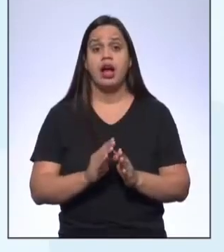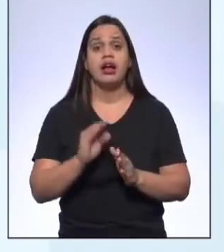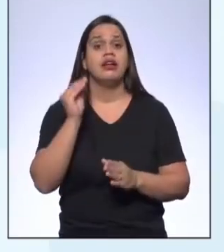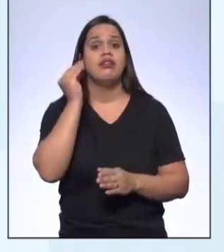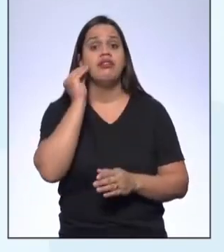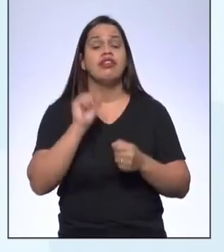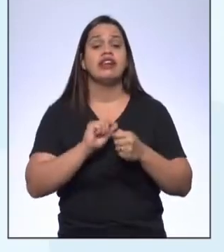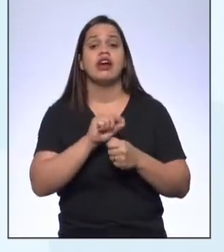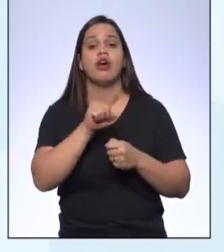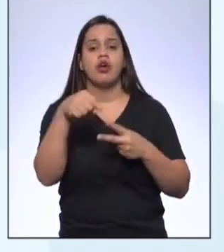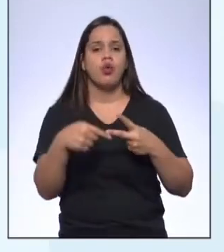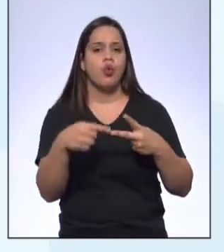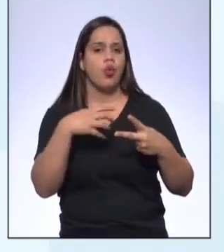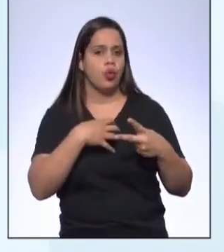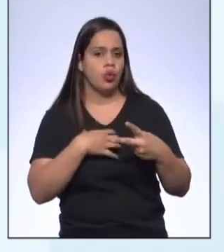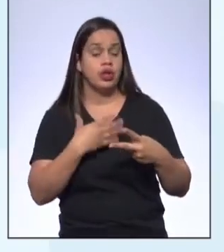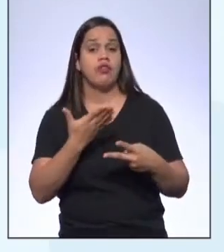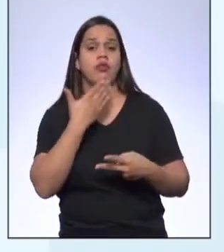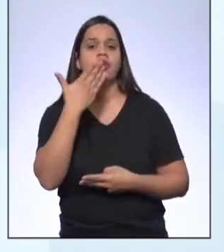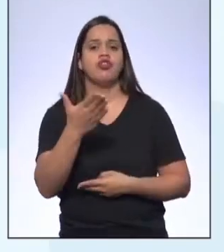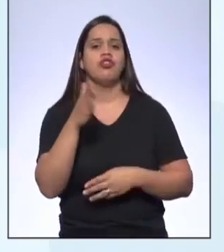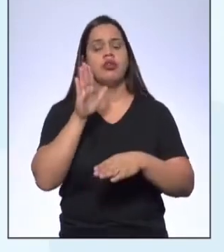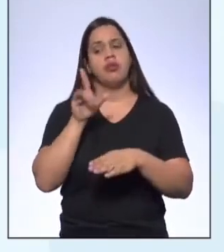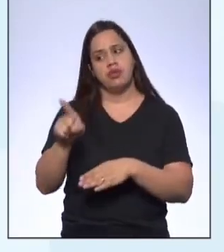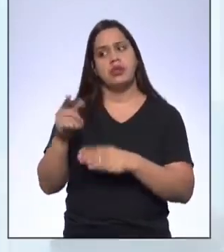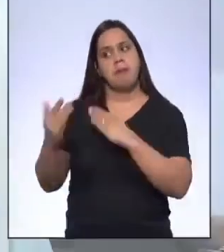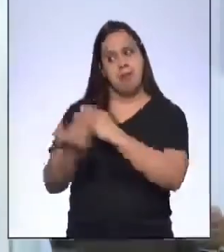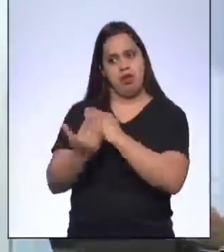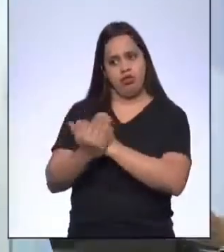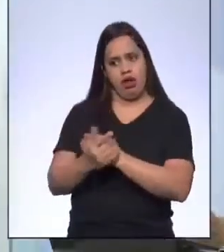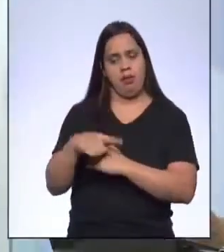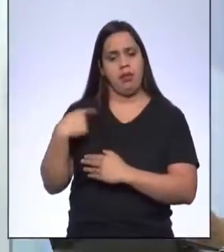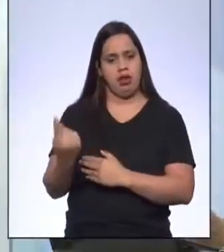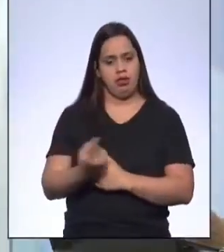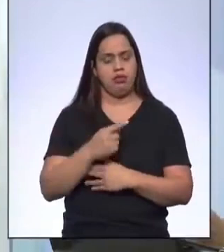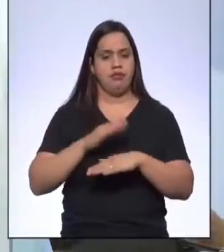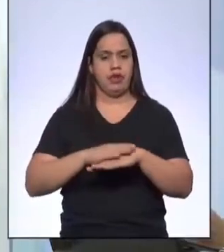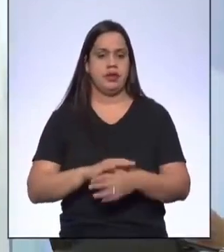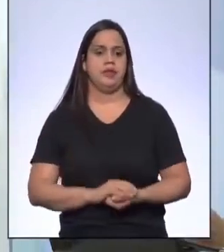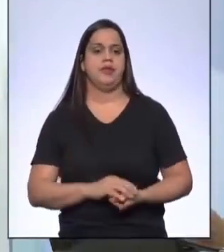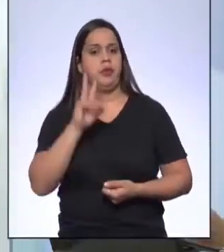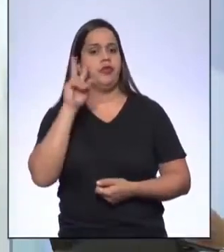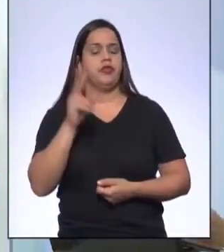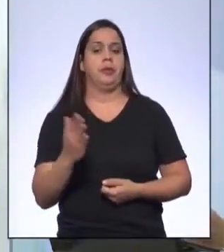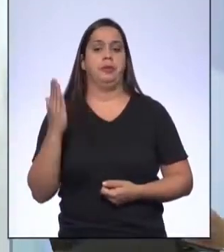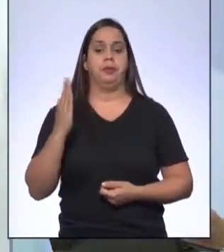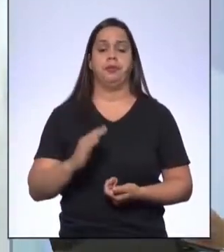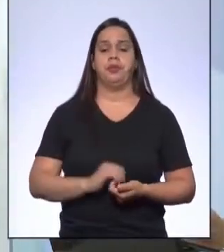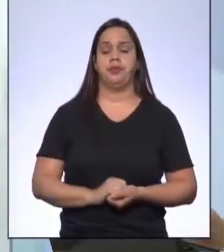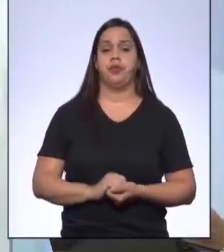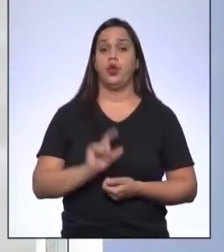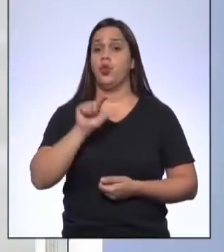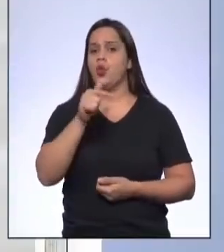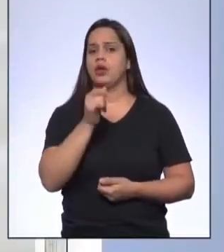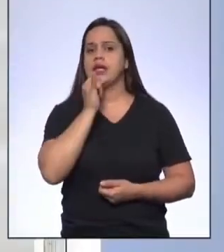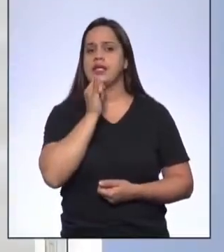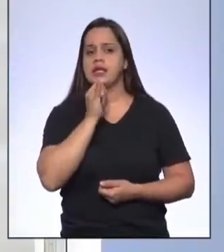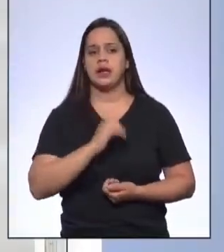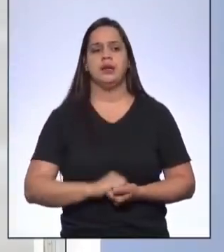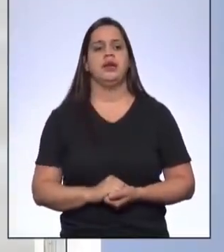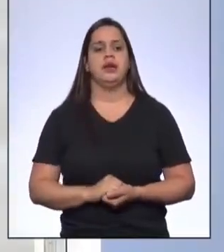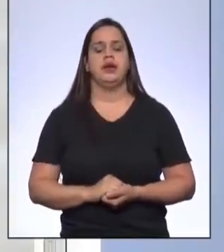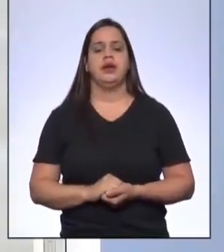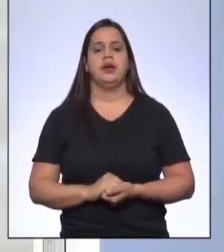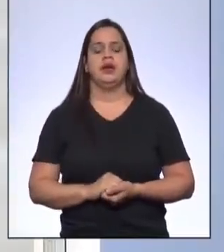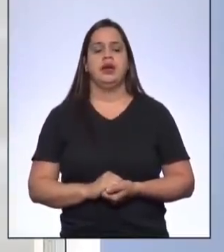outro modelo, e aí eu vou pedir ajuda para você, para a gente executar. Então, eu vou aqui pelo outro modelo já direto. Então, área da